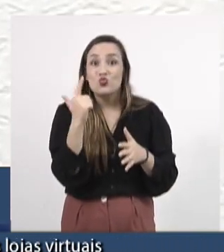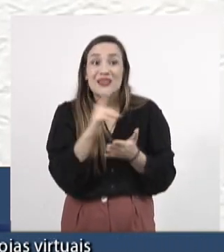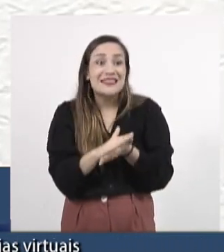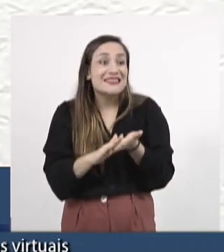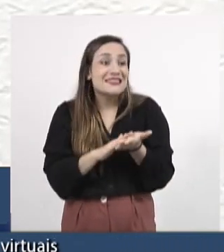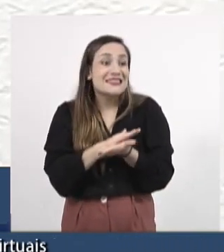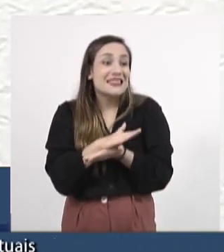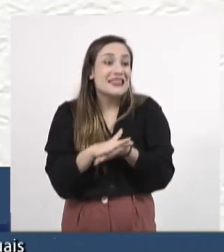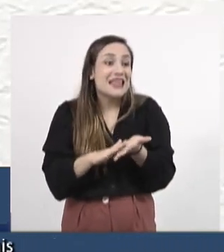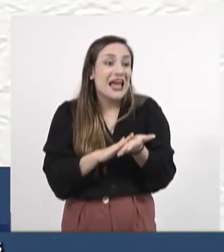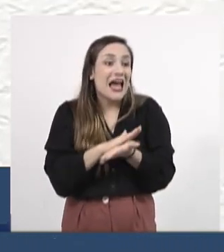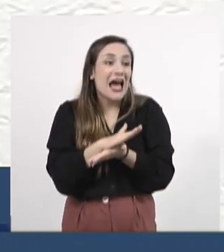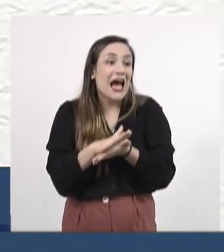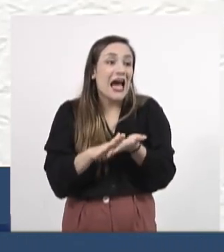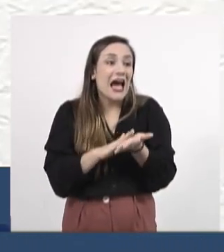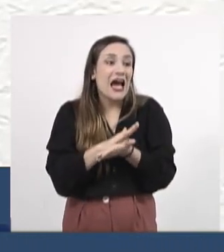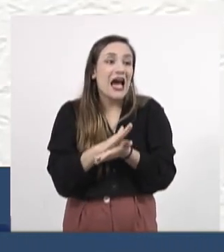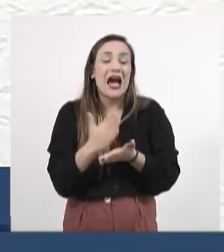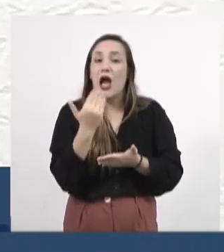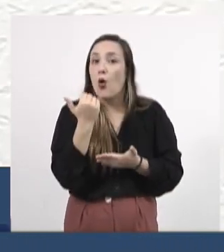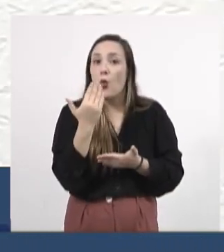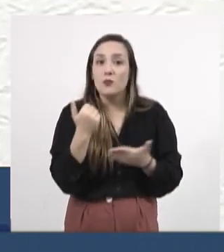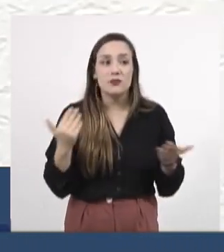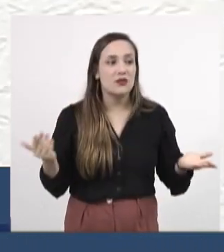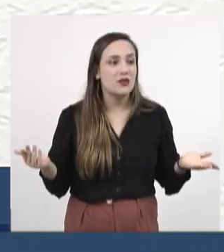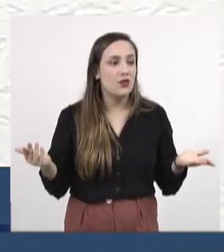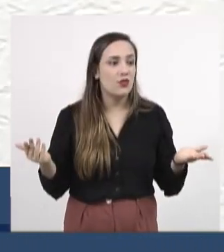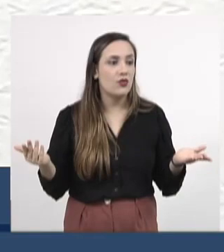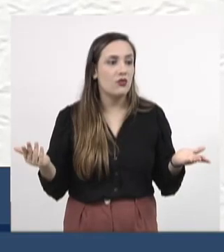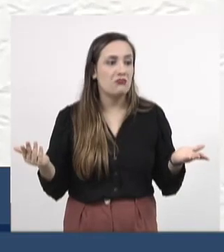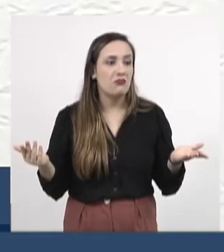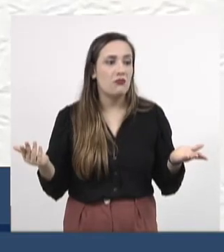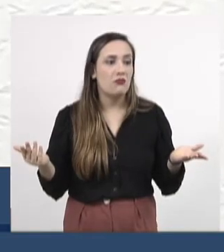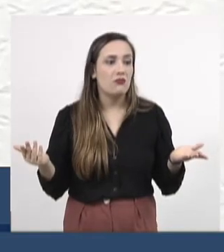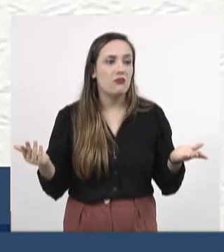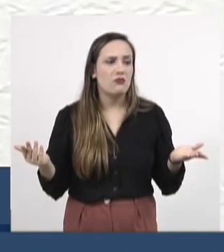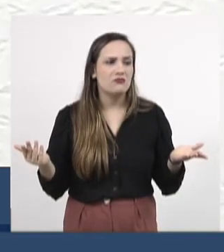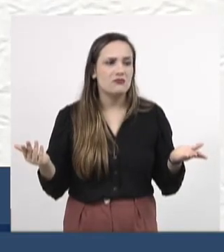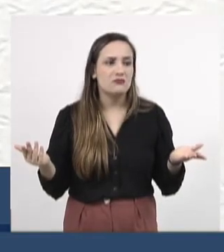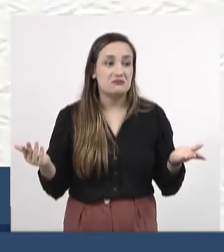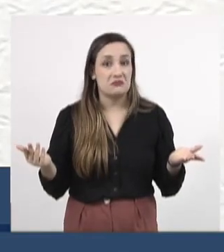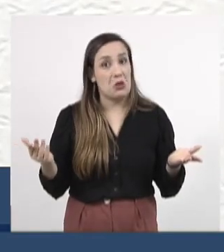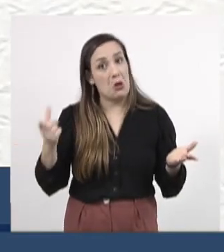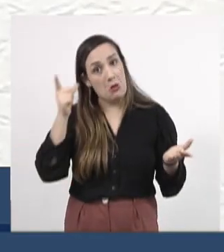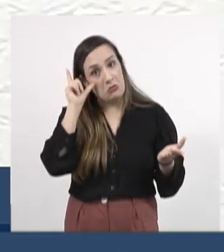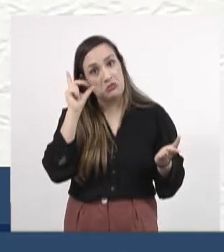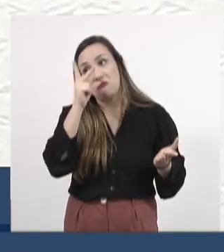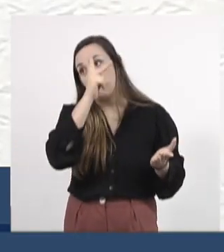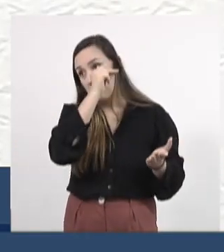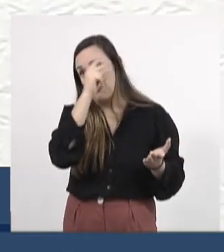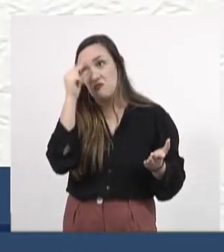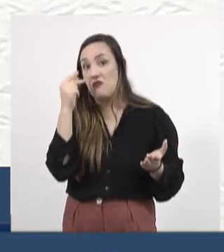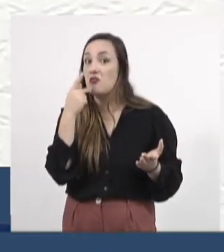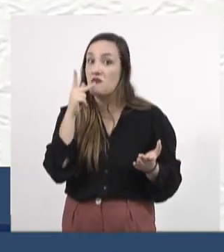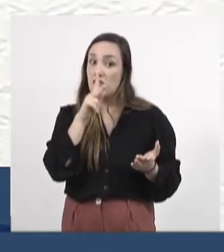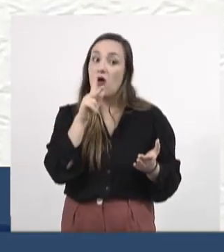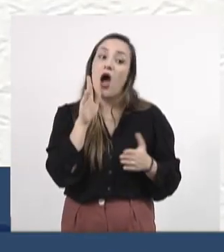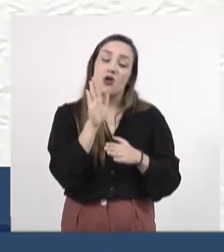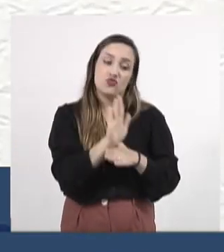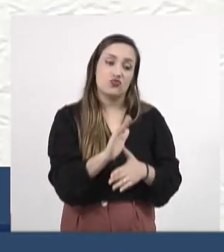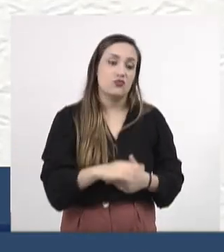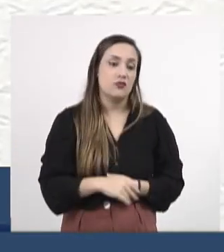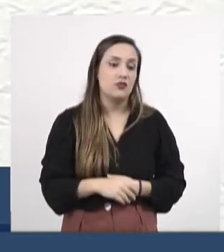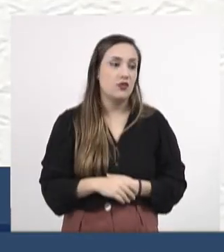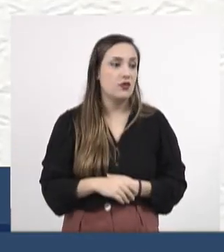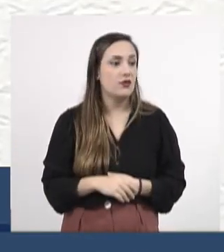para cozinhar. Mas disse que o prefeito ontem atendeu o que pôde, porque o CRAS que atende